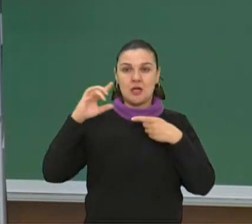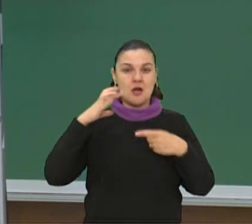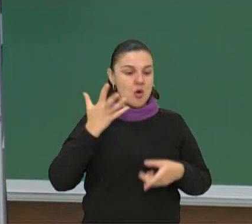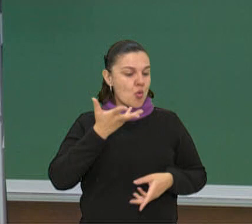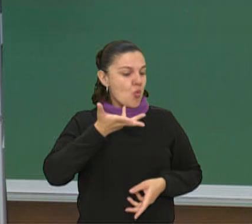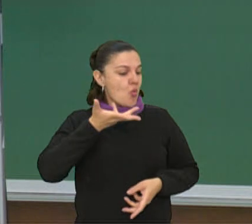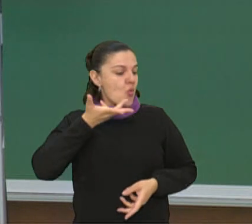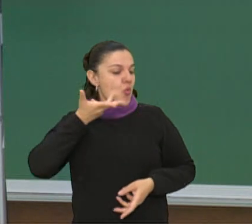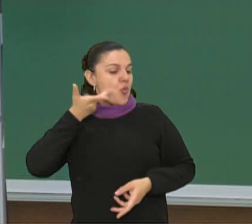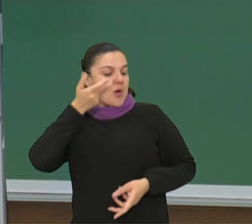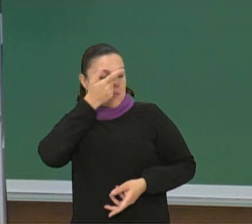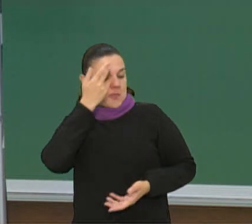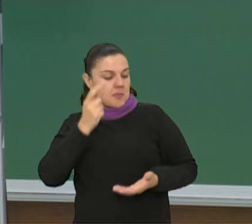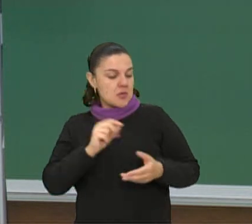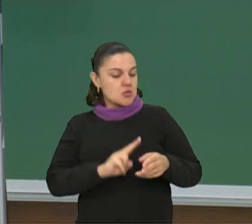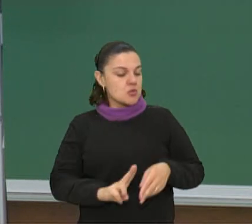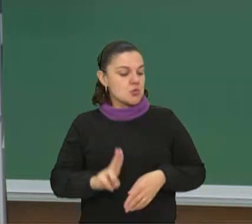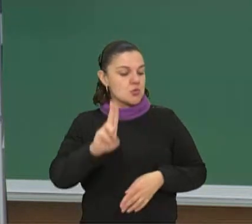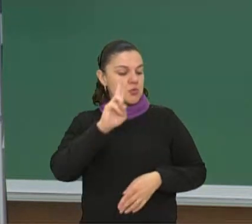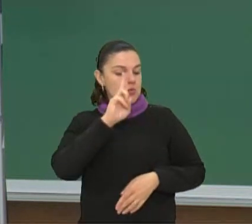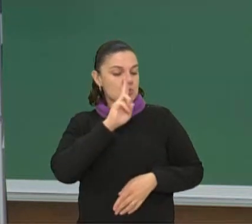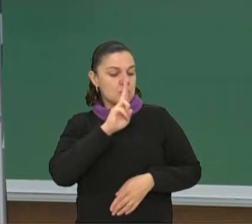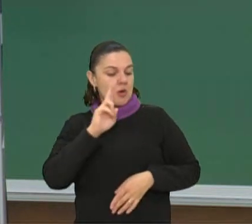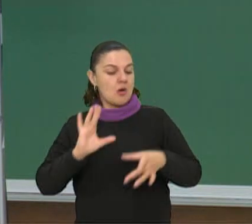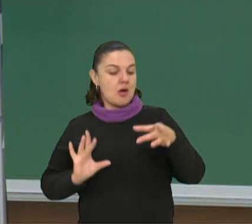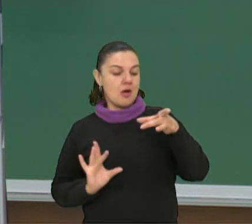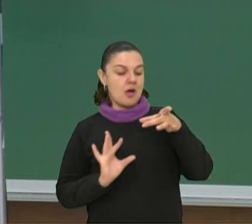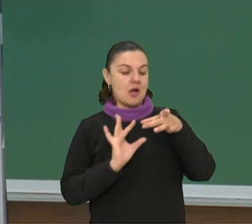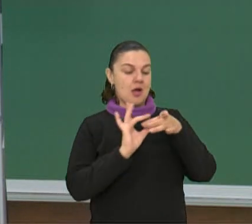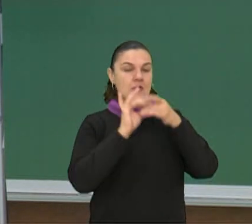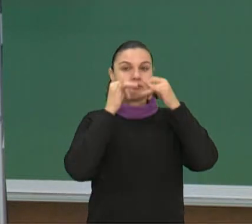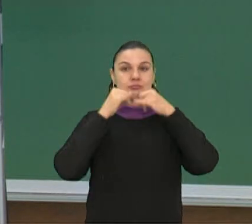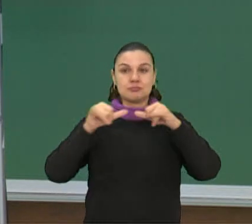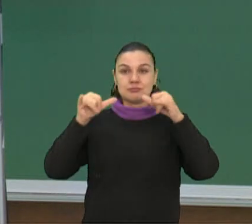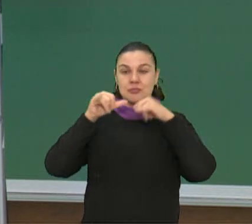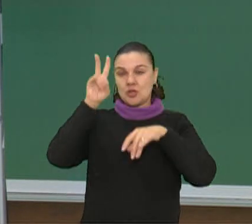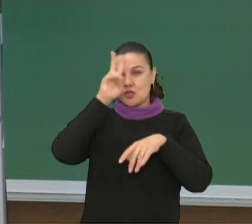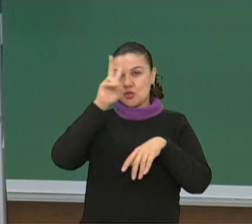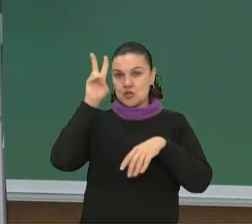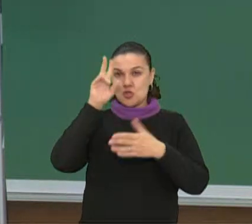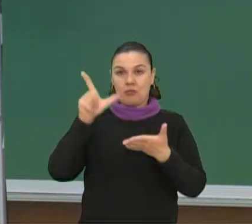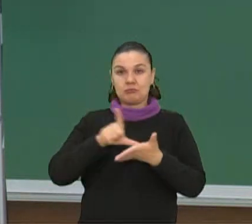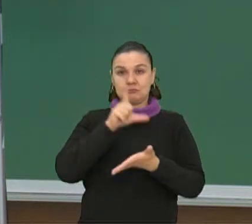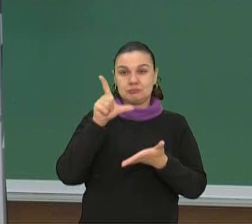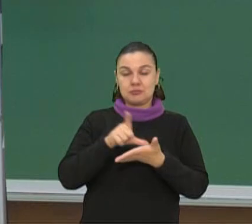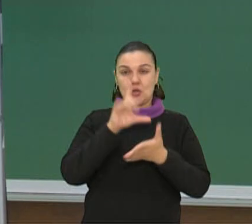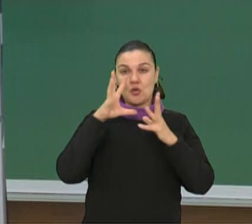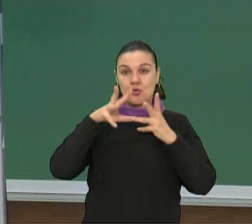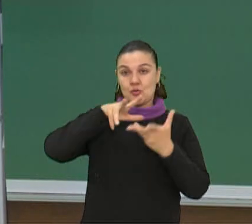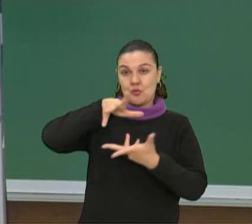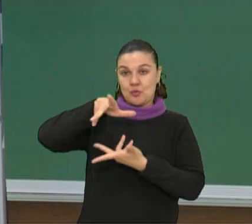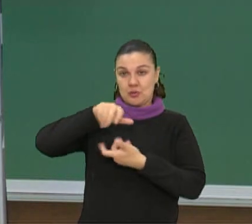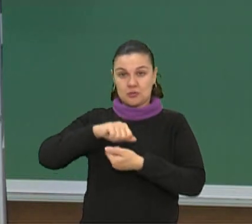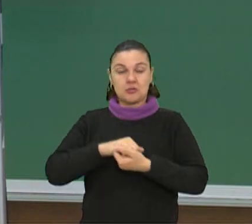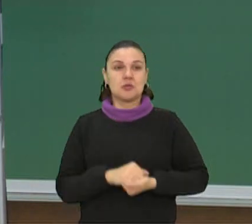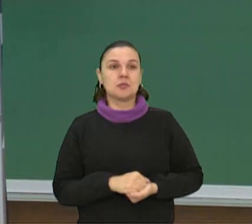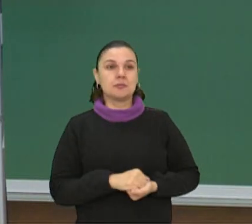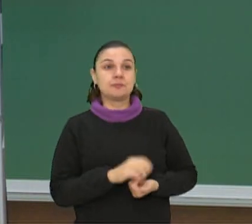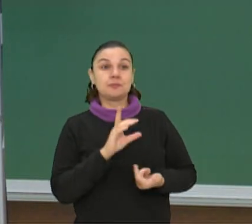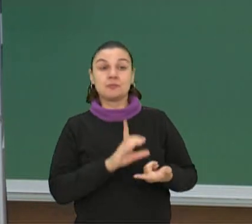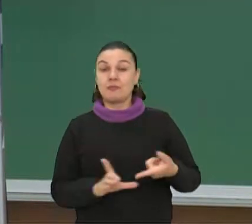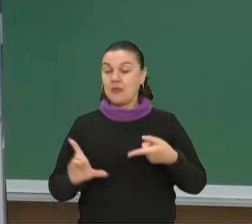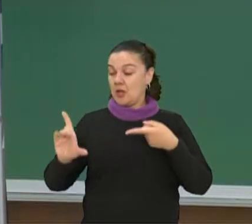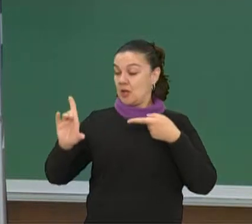o consumidor ao relacionar o anunciante às histórias clássicas da literatura universal? Letra D. Promover